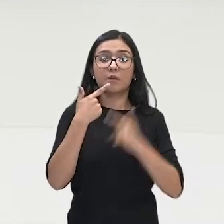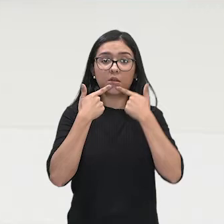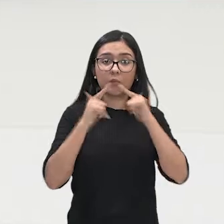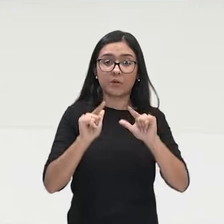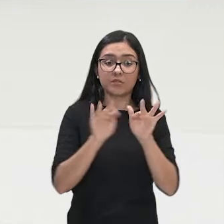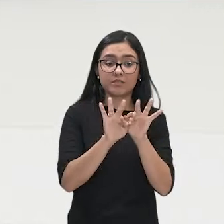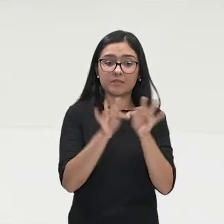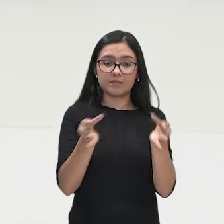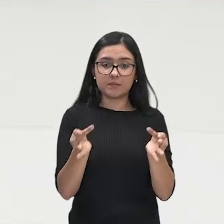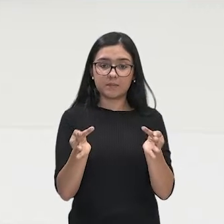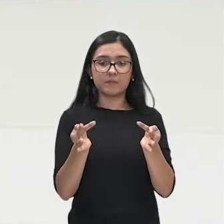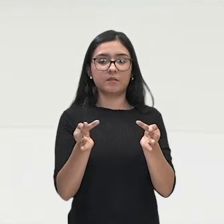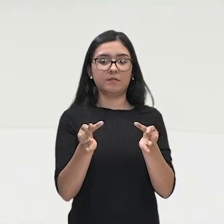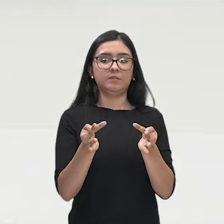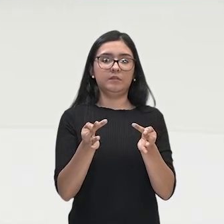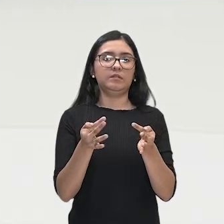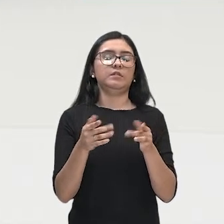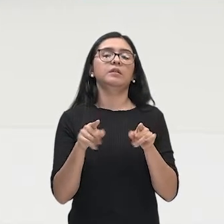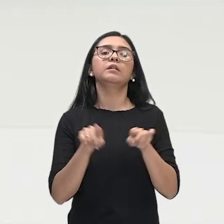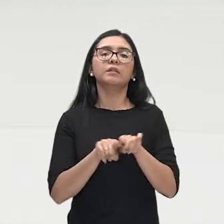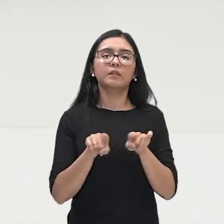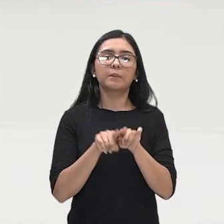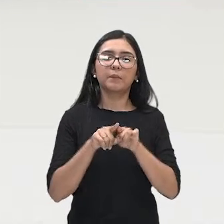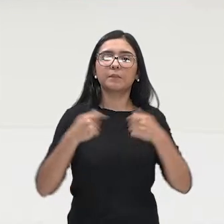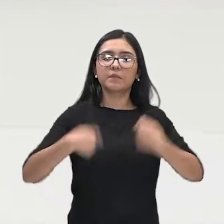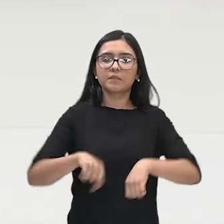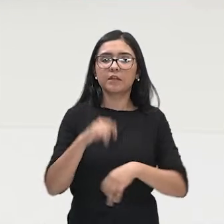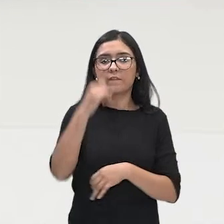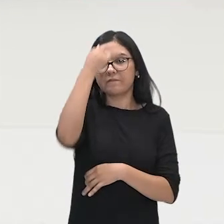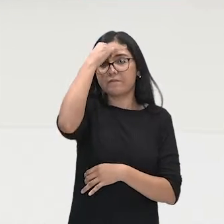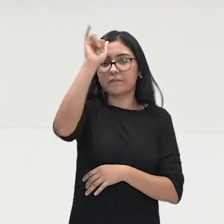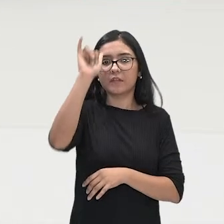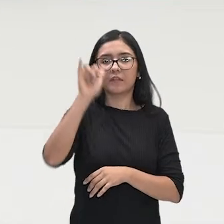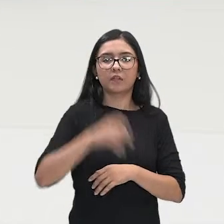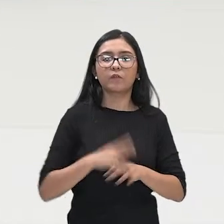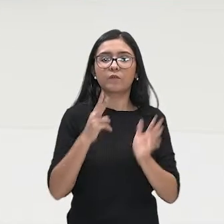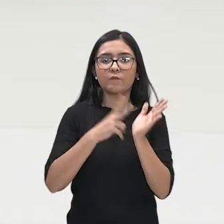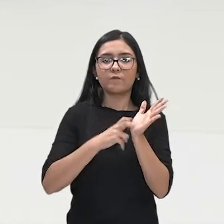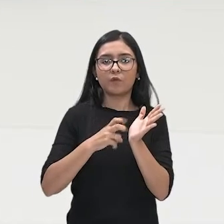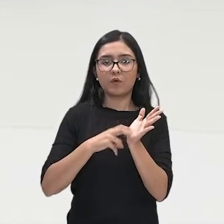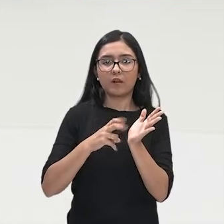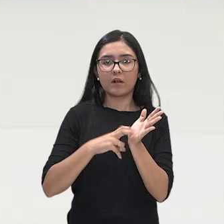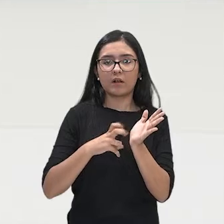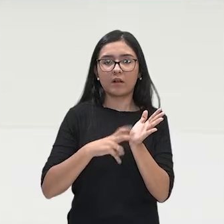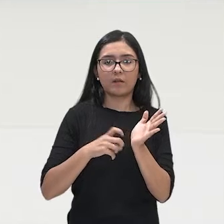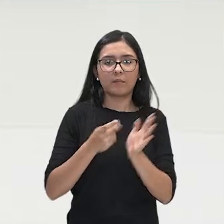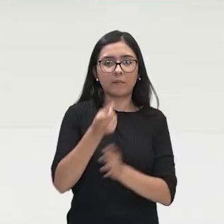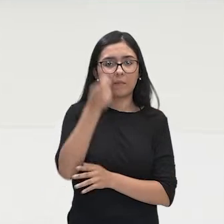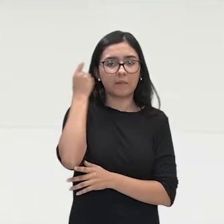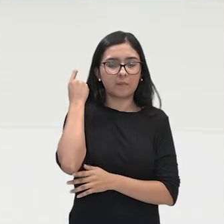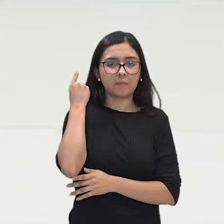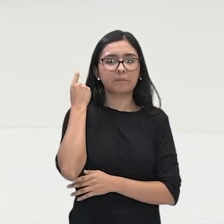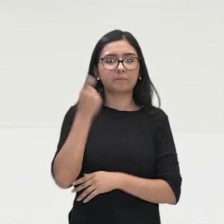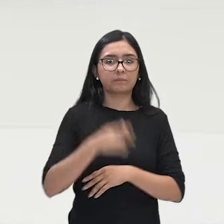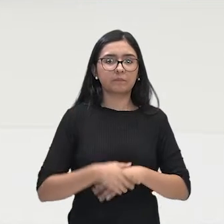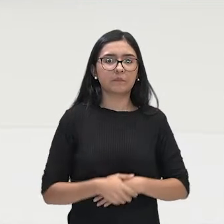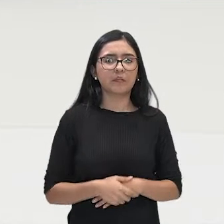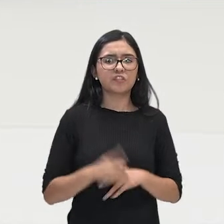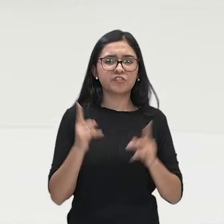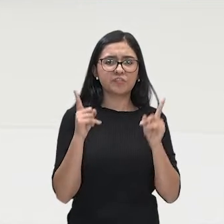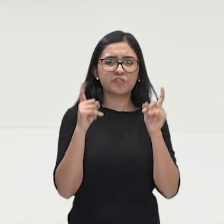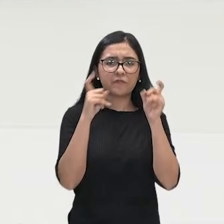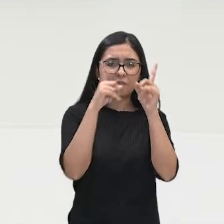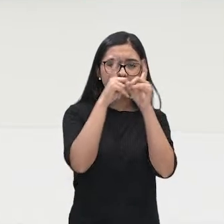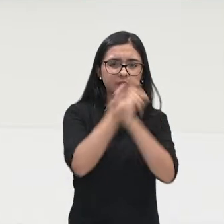simples. Também teremos de evitar vocábulos eruditos, aqueles vocábulos muito difíceis,